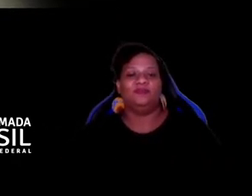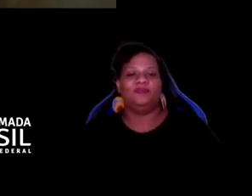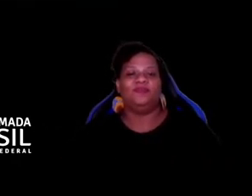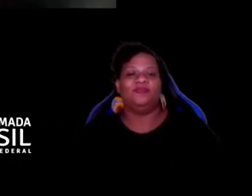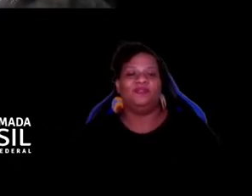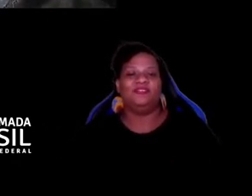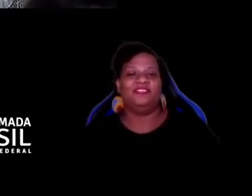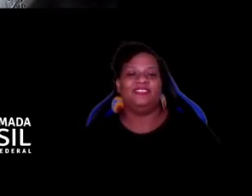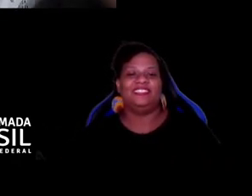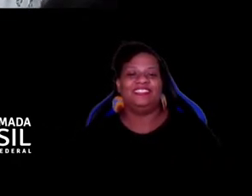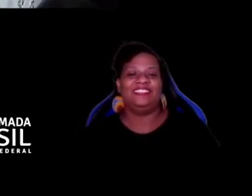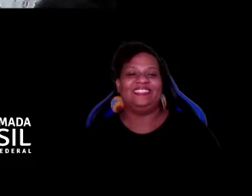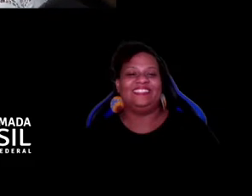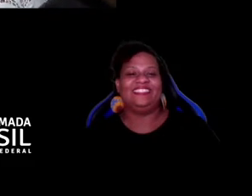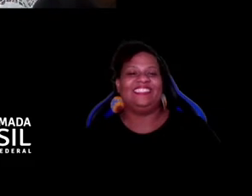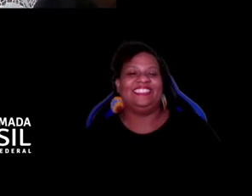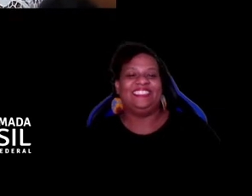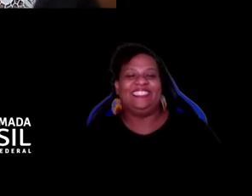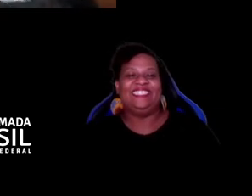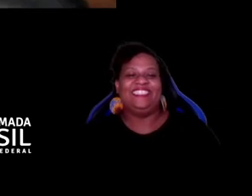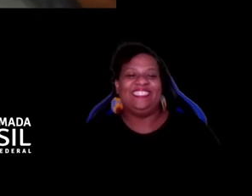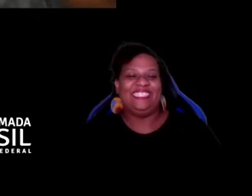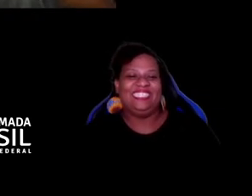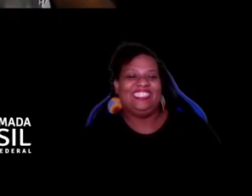querendo montar. Olha a criatura. Olha,